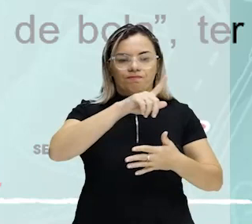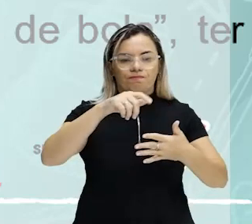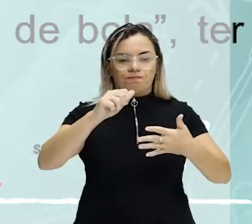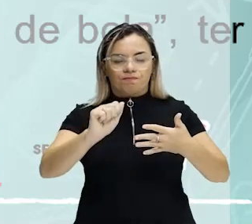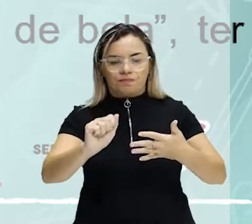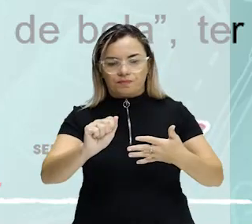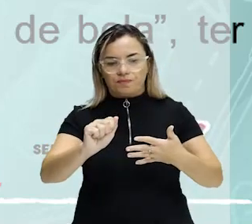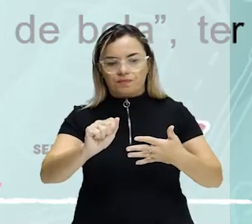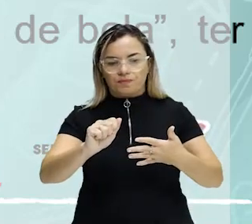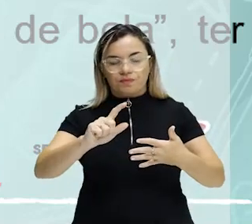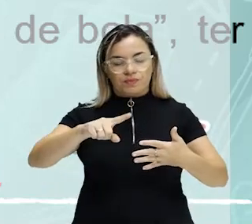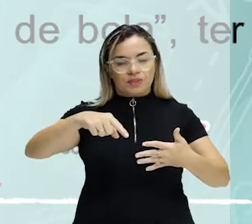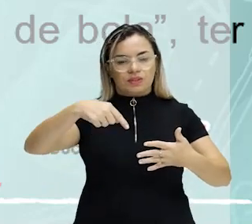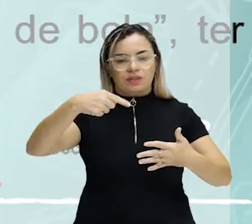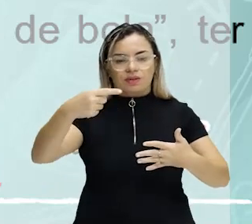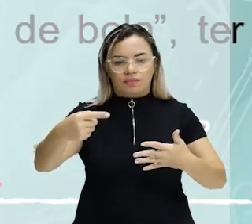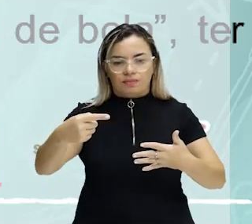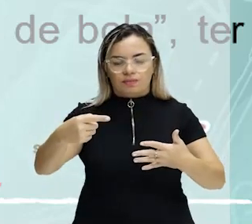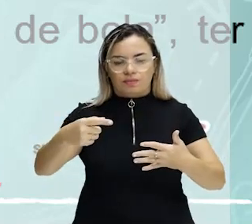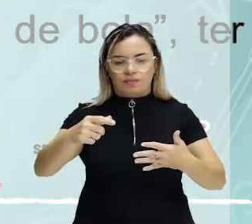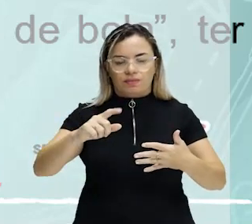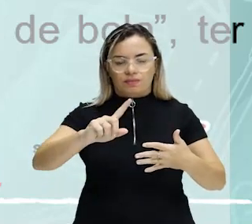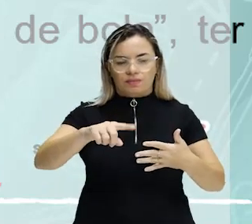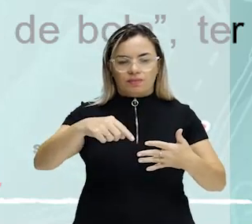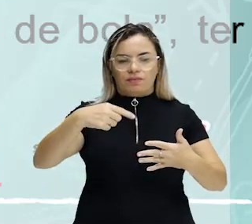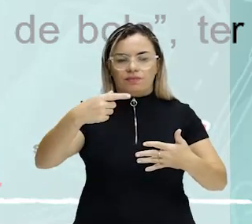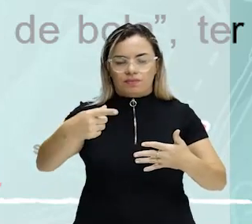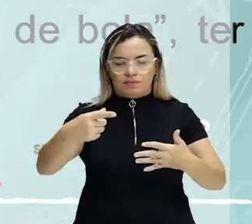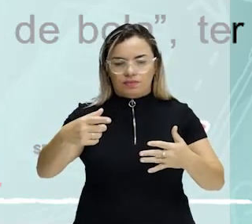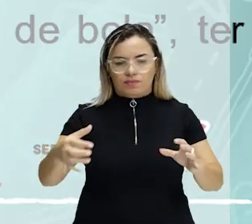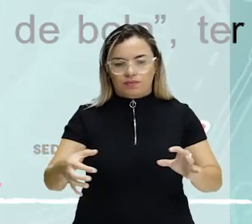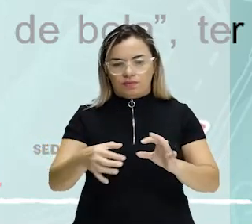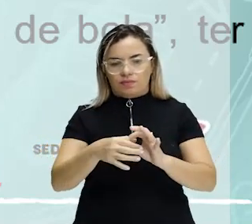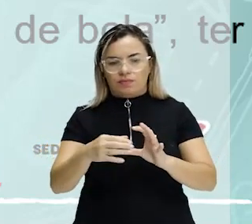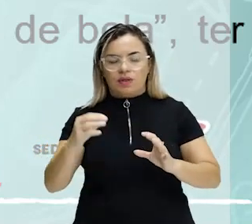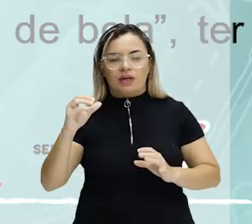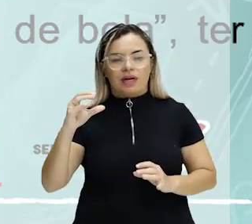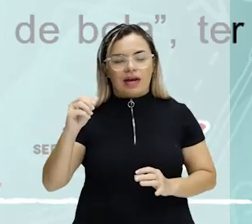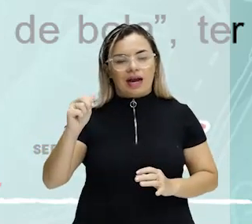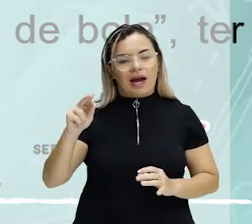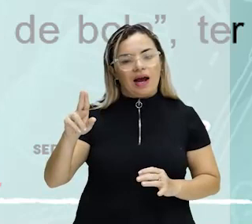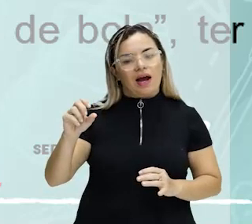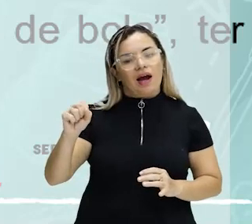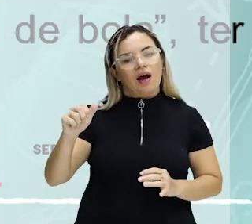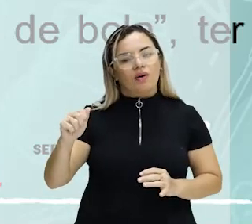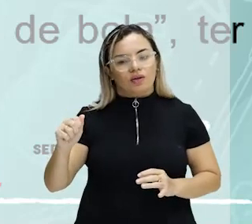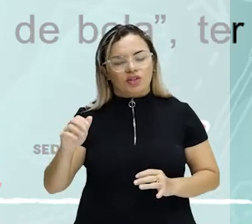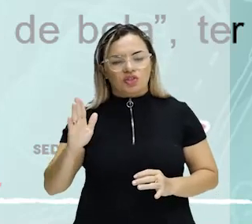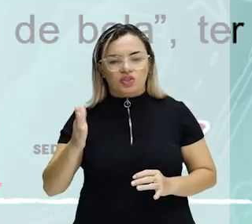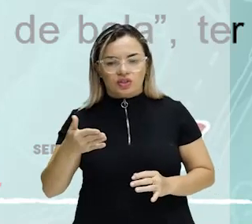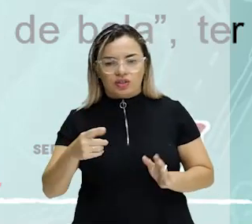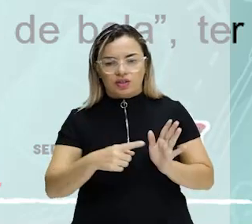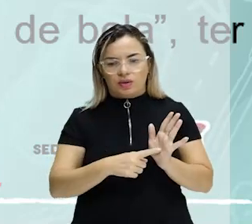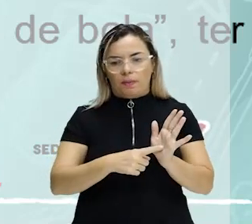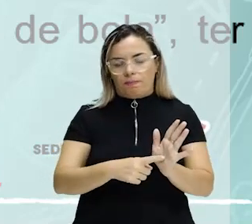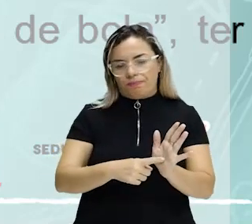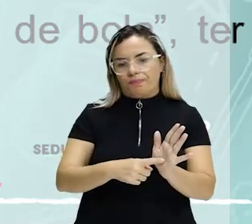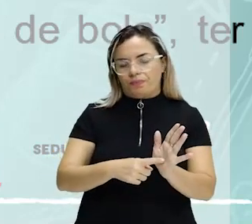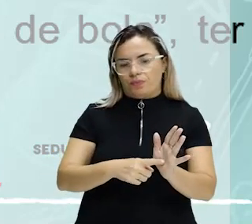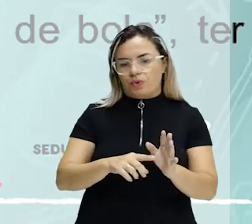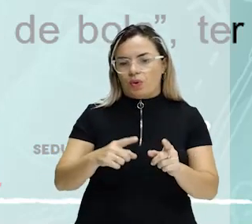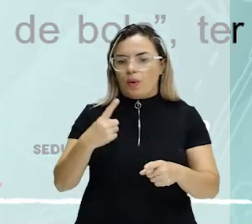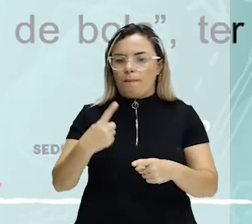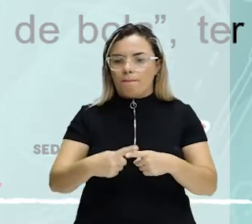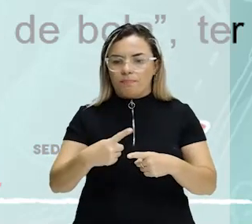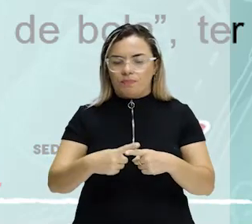Após, aqui é uma afirmação, você vai dizer se está certo ou errado, é conectivo de causa, já que apresenta o motivo de a